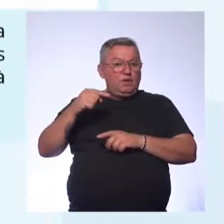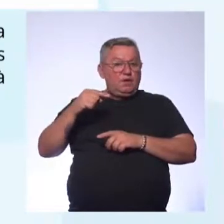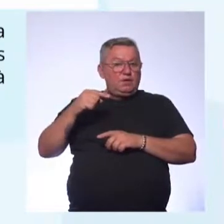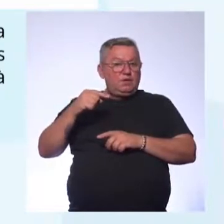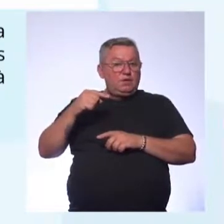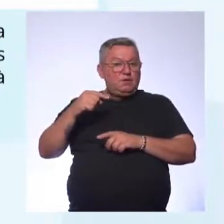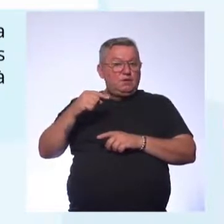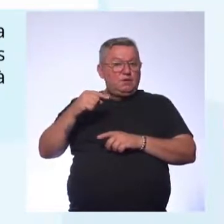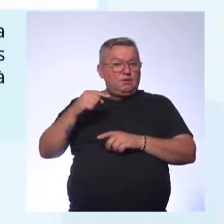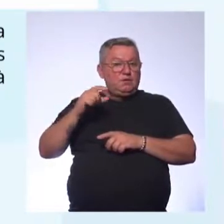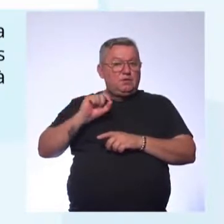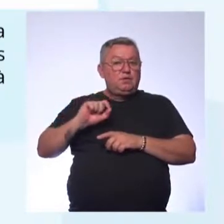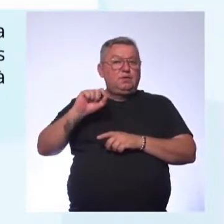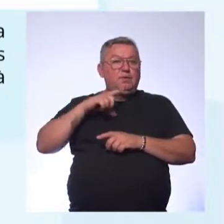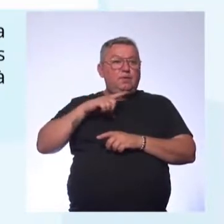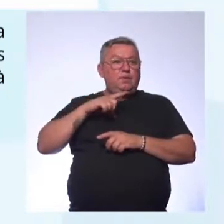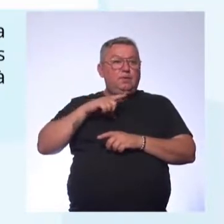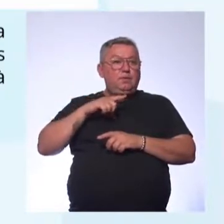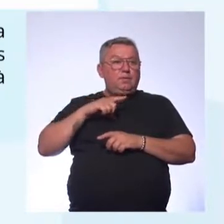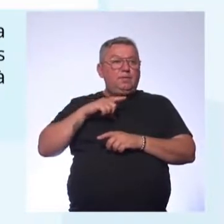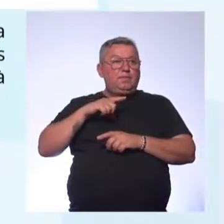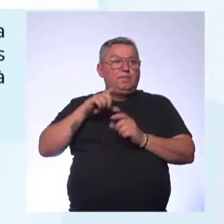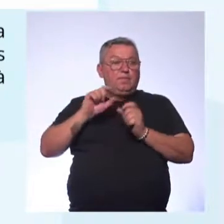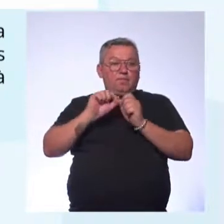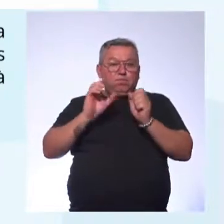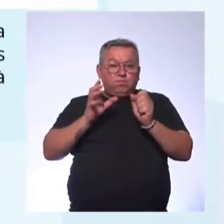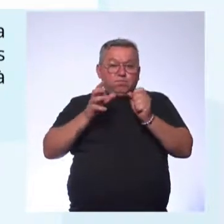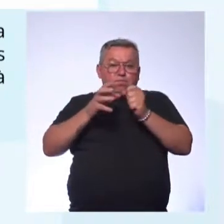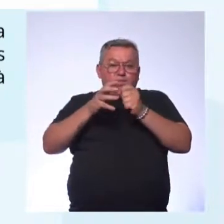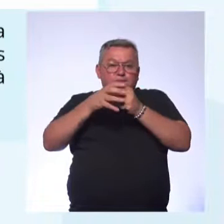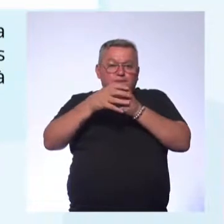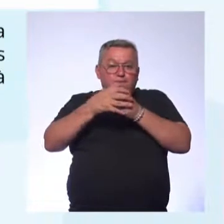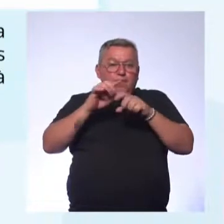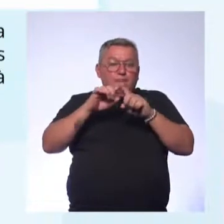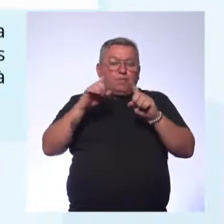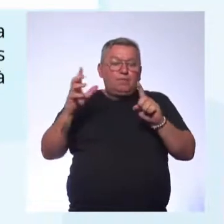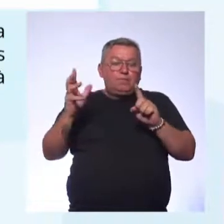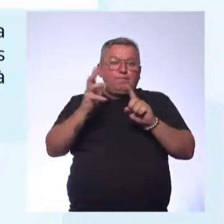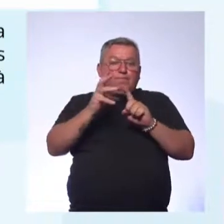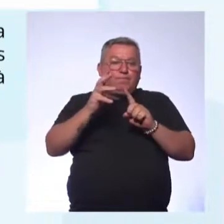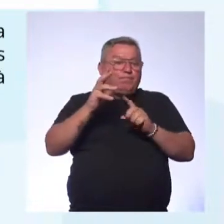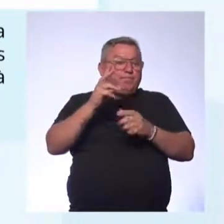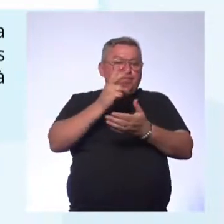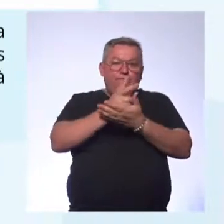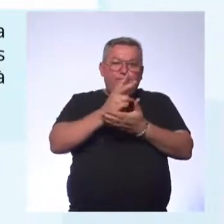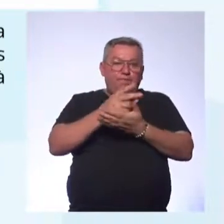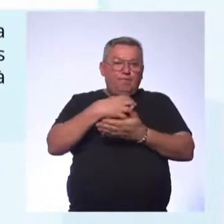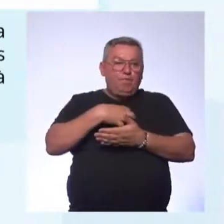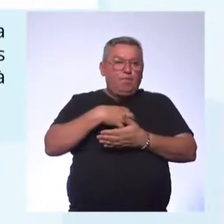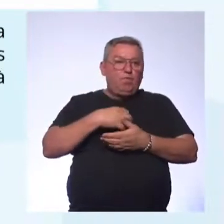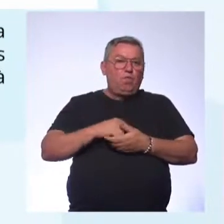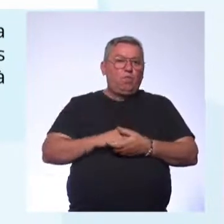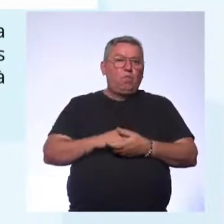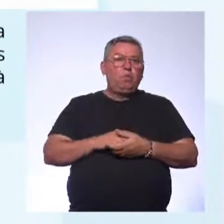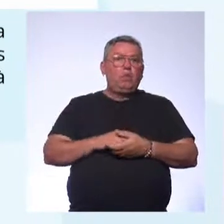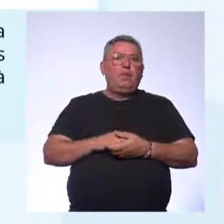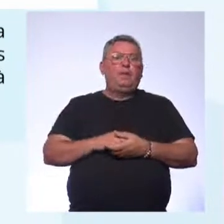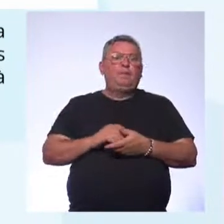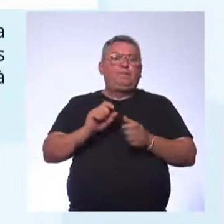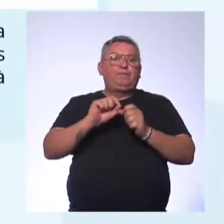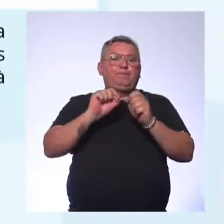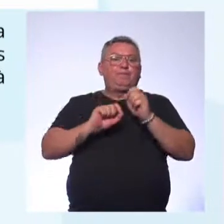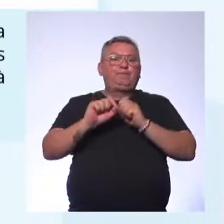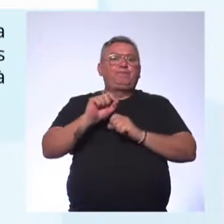né no caso aqui ele se ionizam mais eles serão atraídos Ok um pelo outro